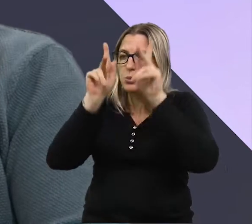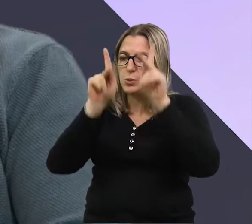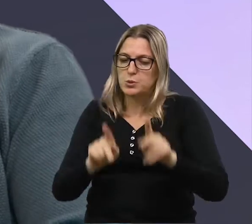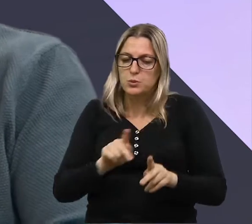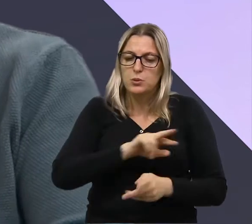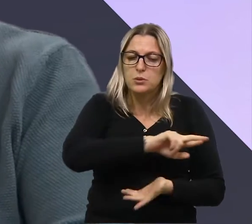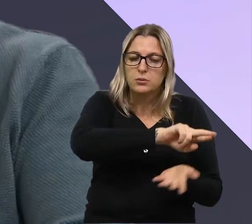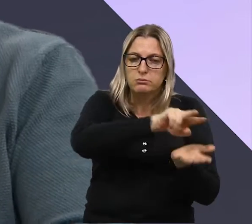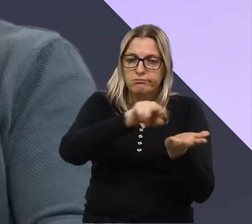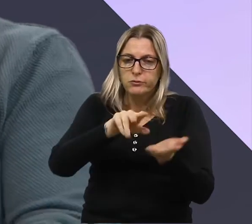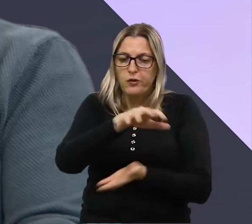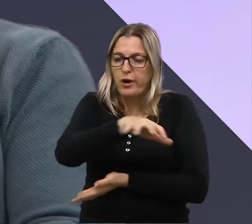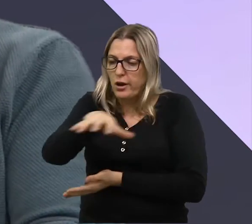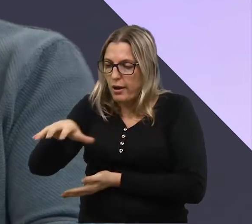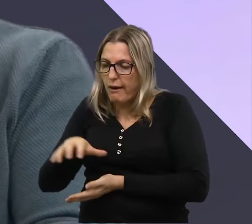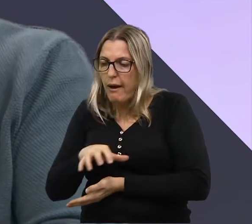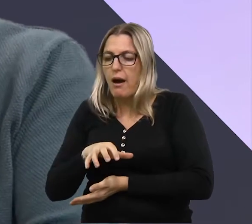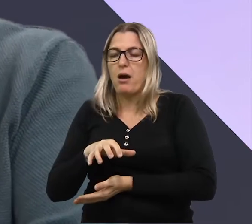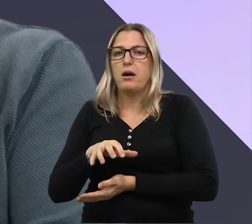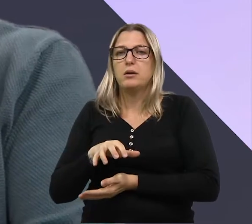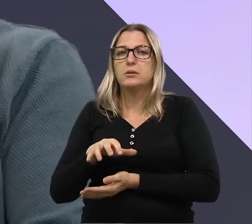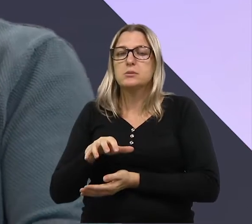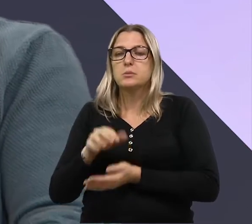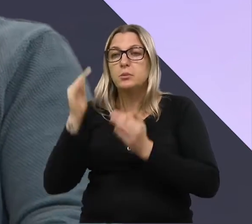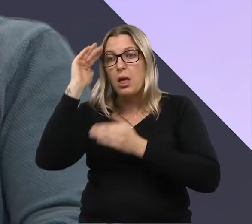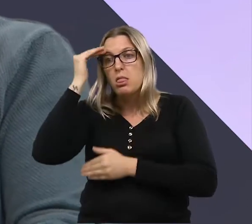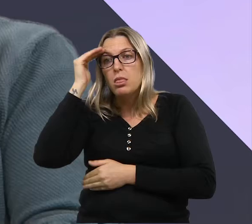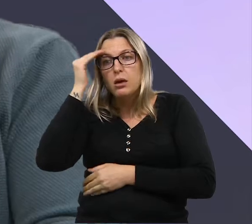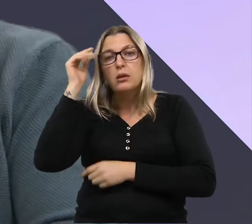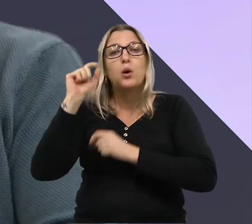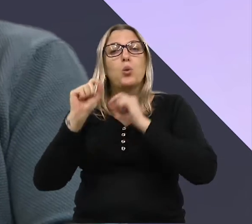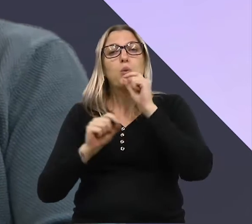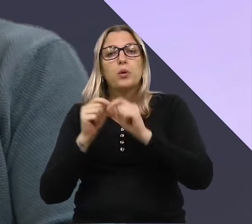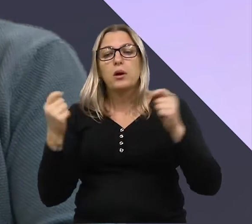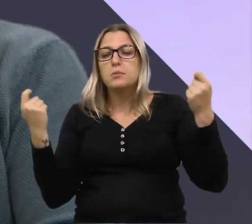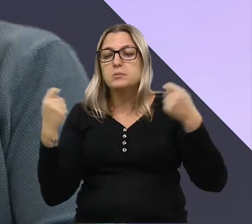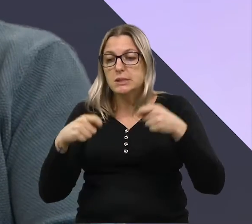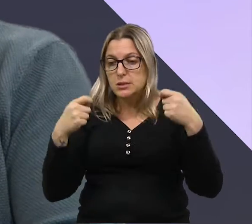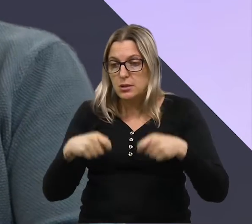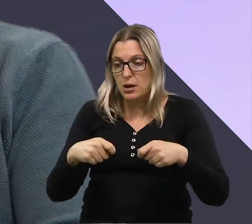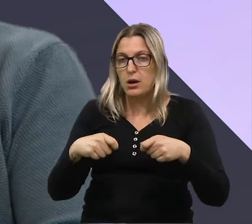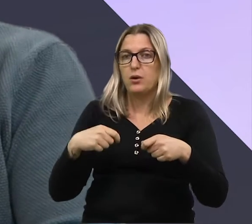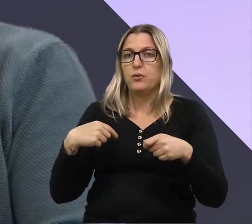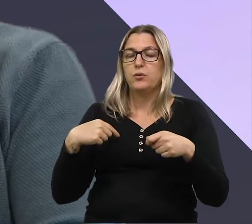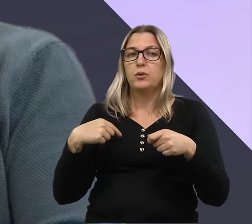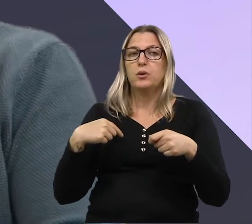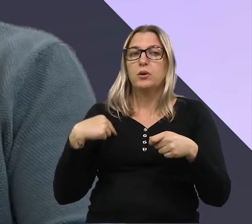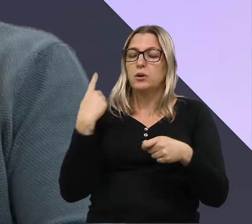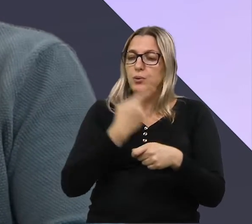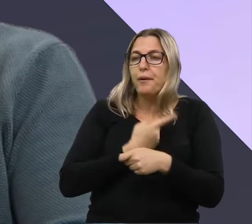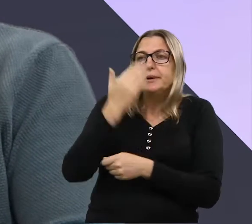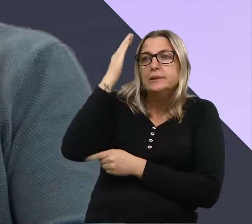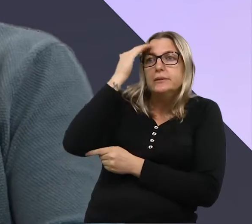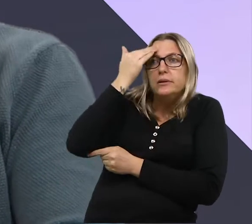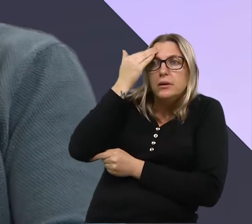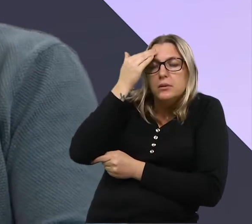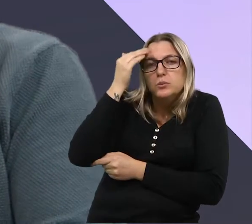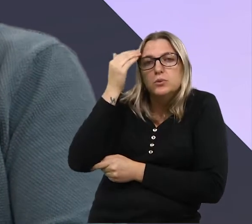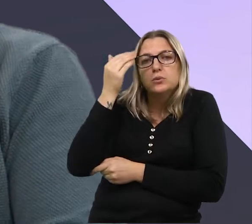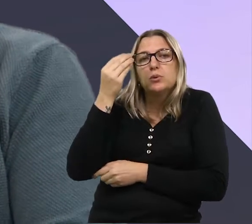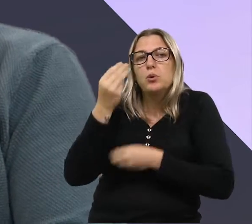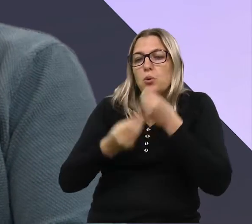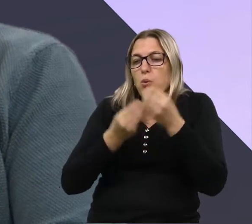necessidade deles e aonde nós podíamos agir para tentar pelo menos solucionar Minimizar